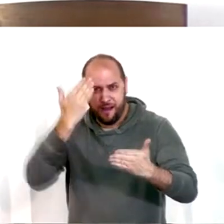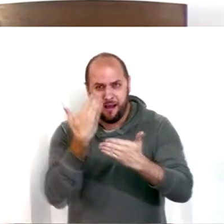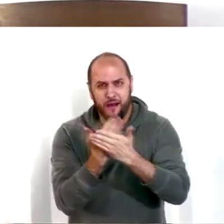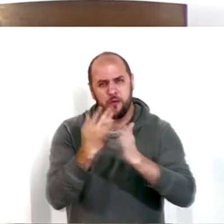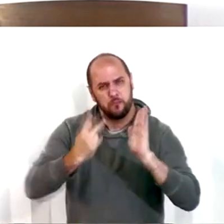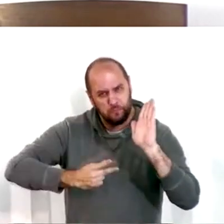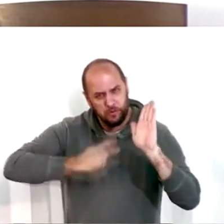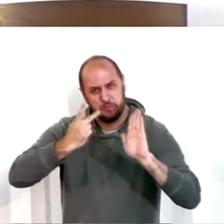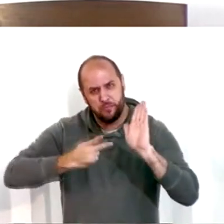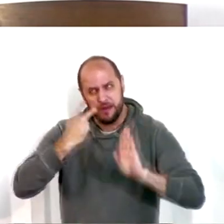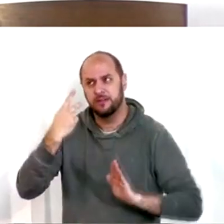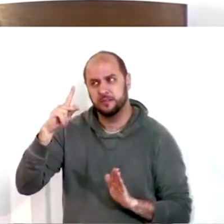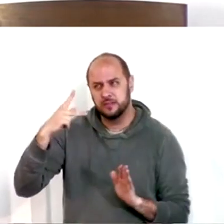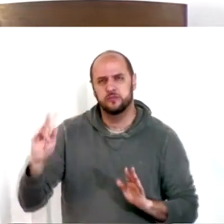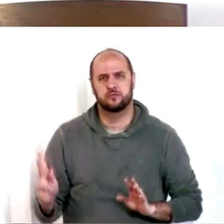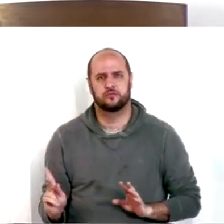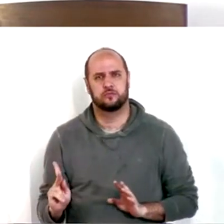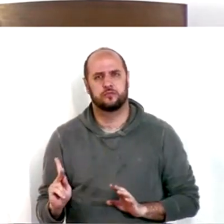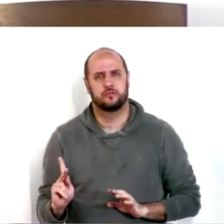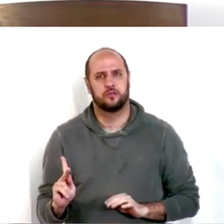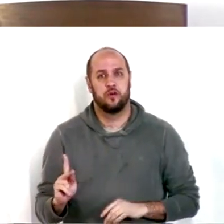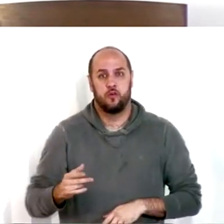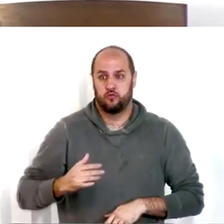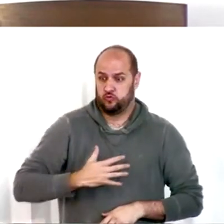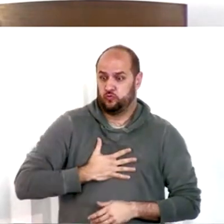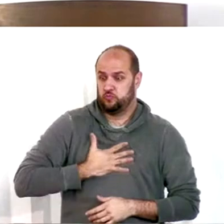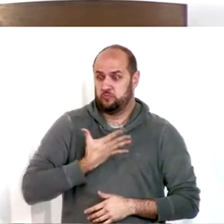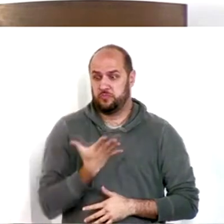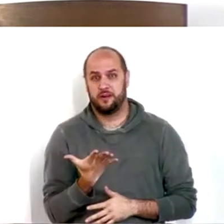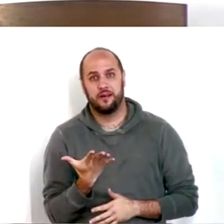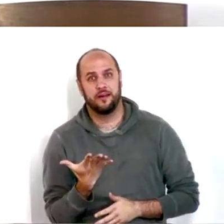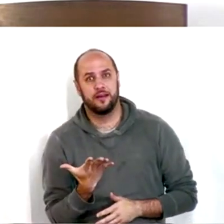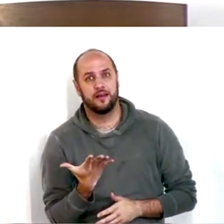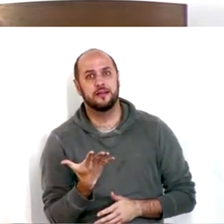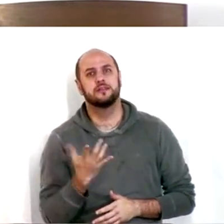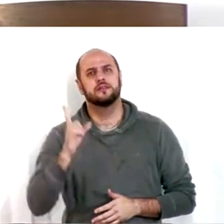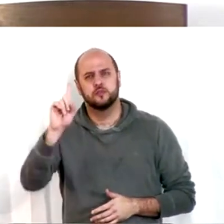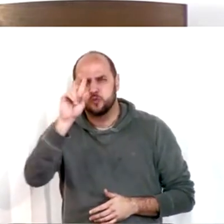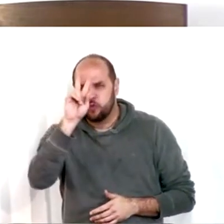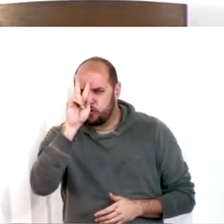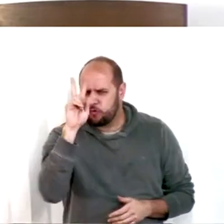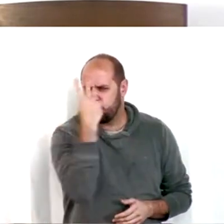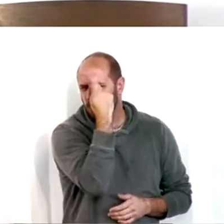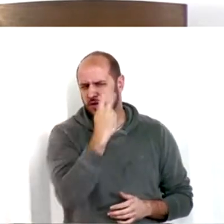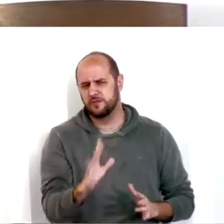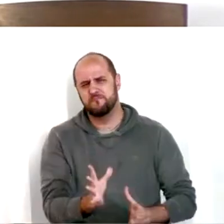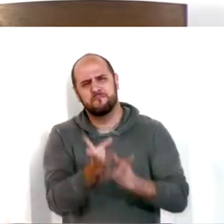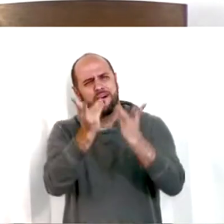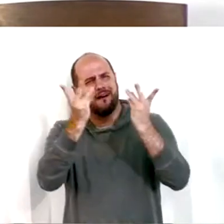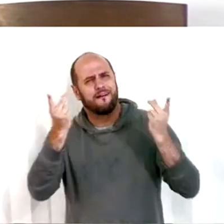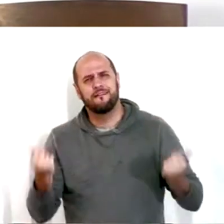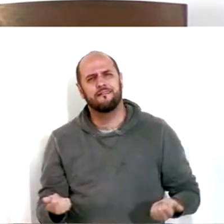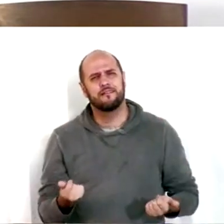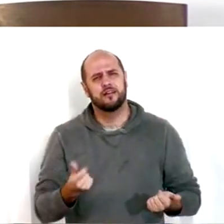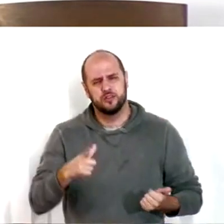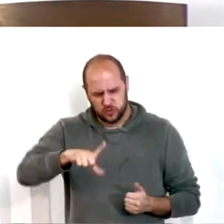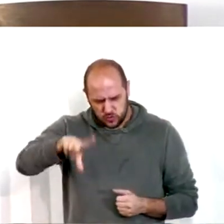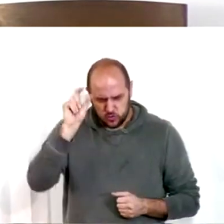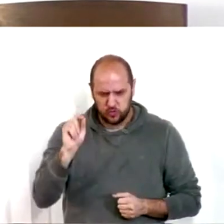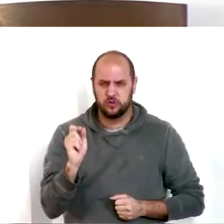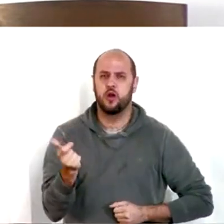pactuais. Ele nos surpreende com uma conversão maravilhosa e uma decisão